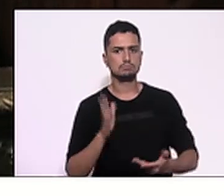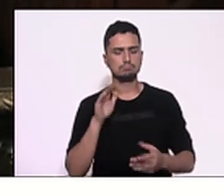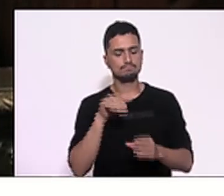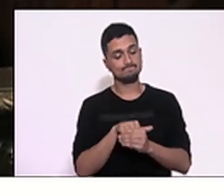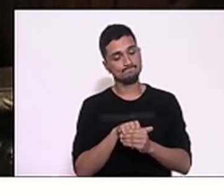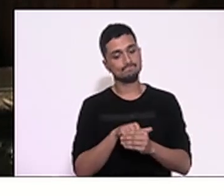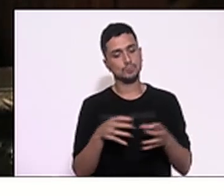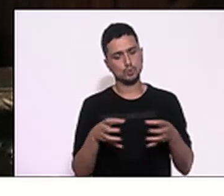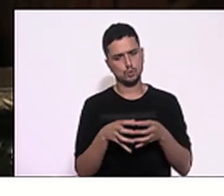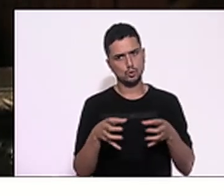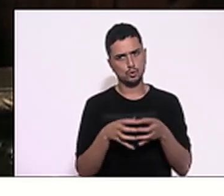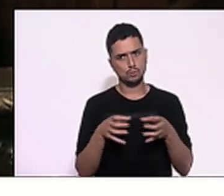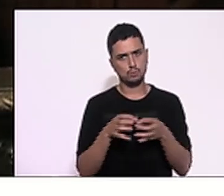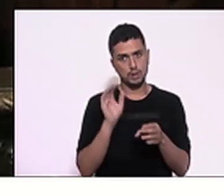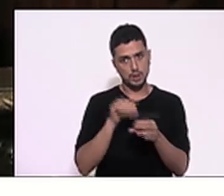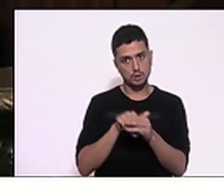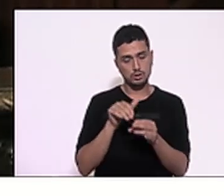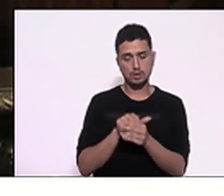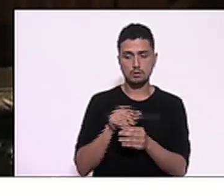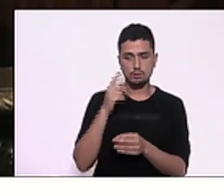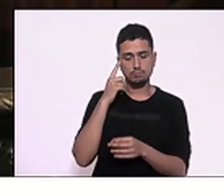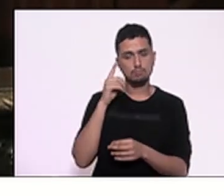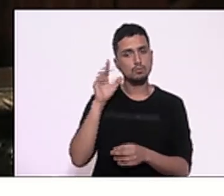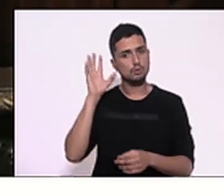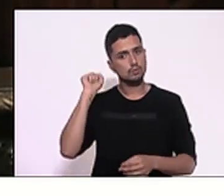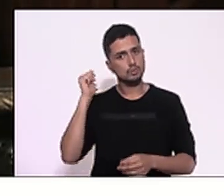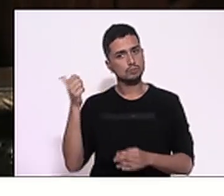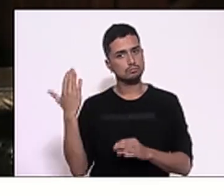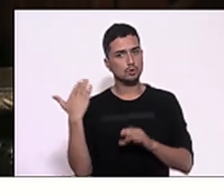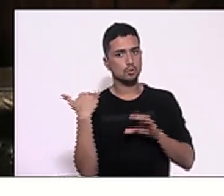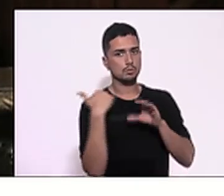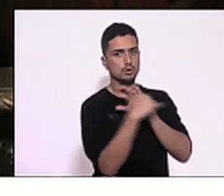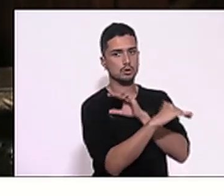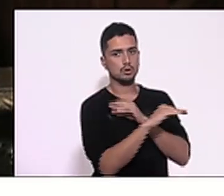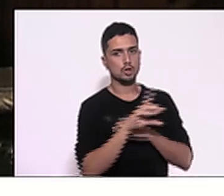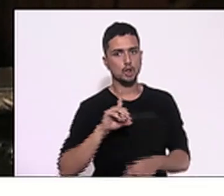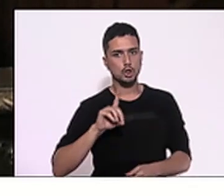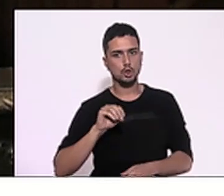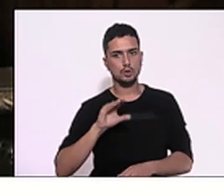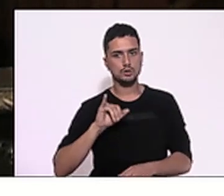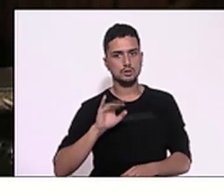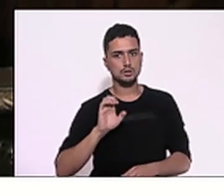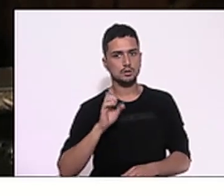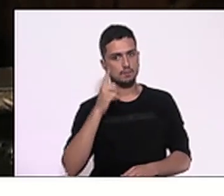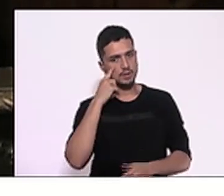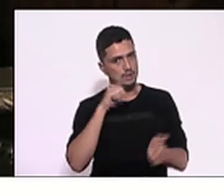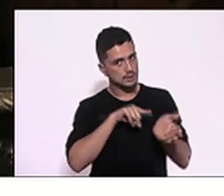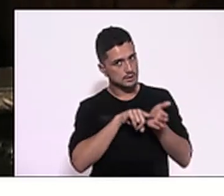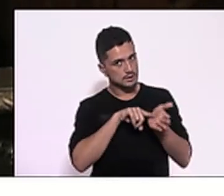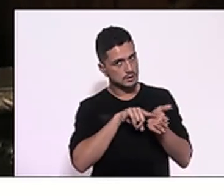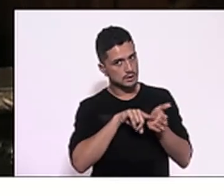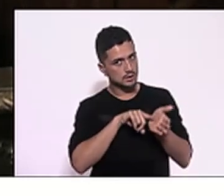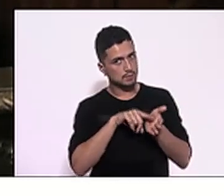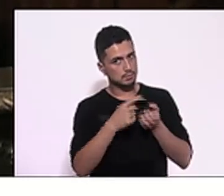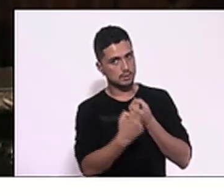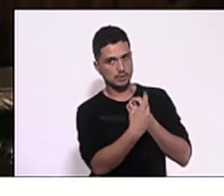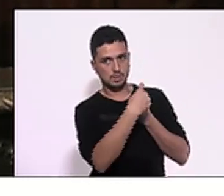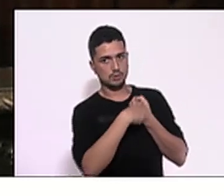recorreu internamente à comissão eleitoral questionando aspectos do processo